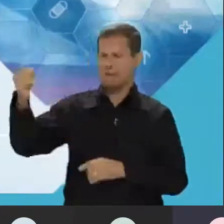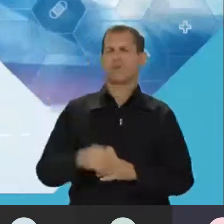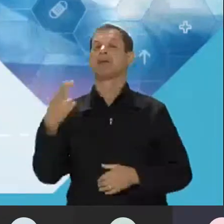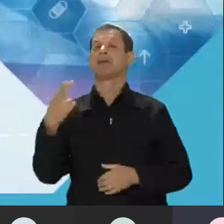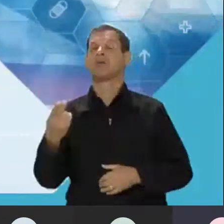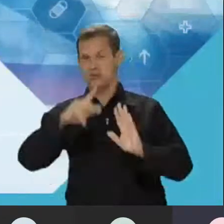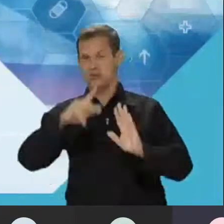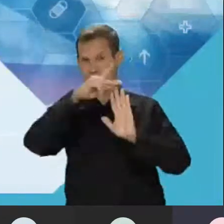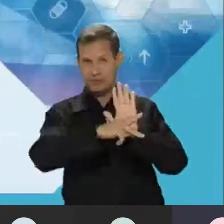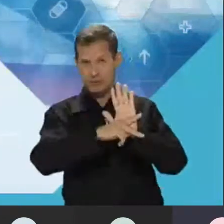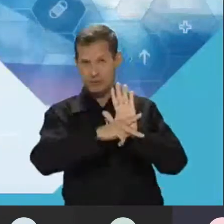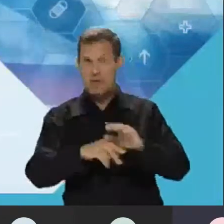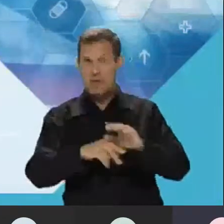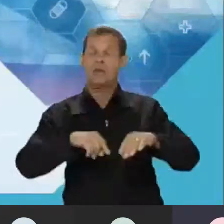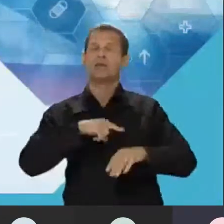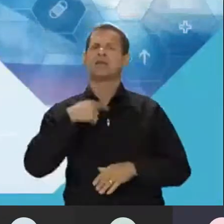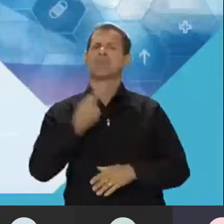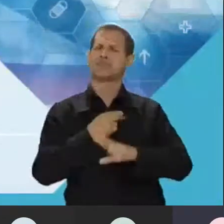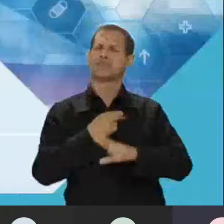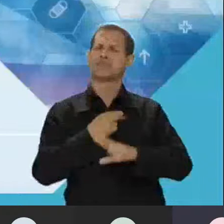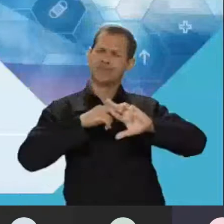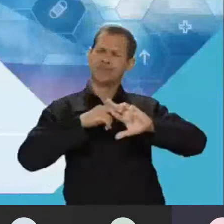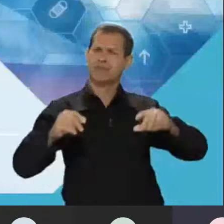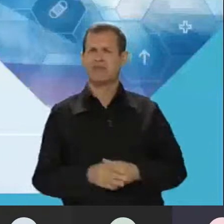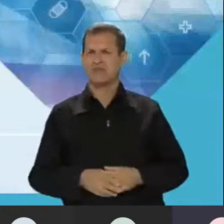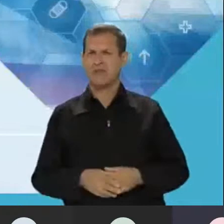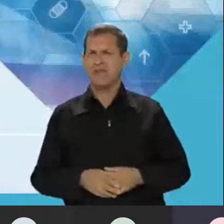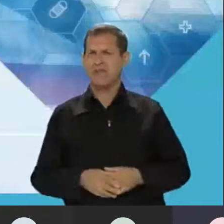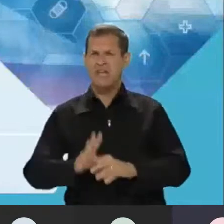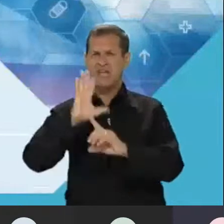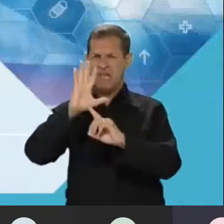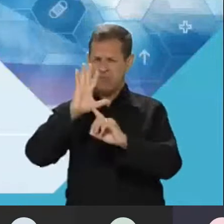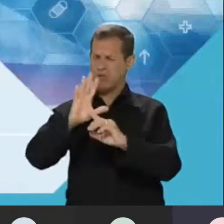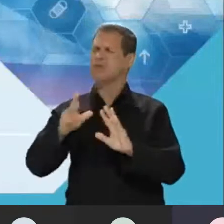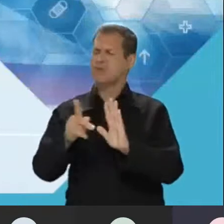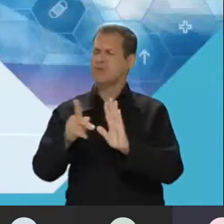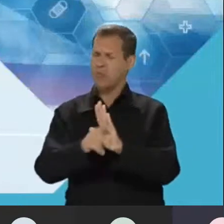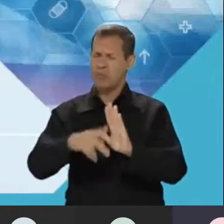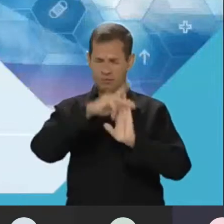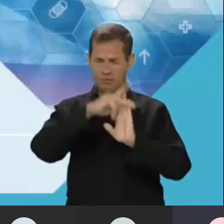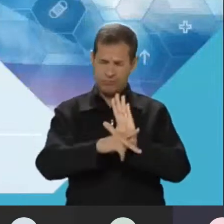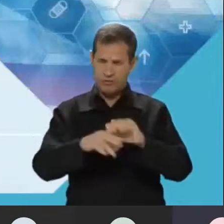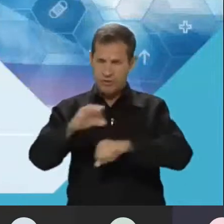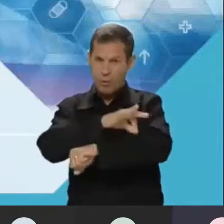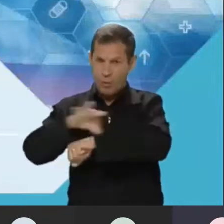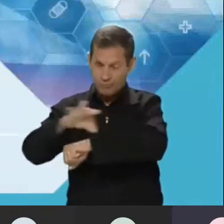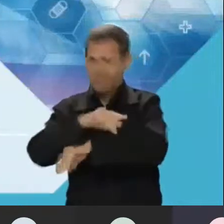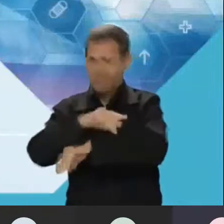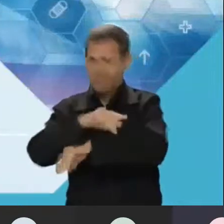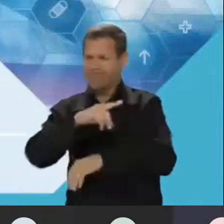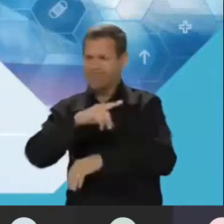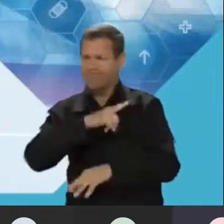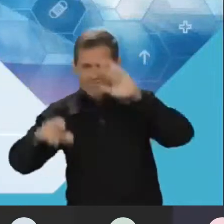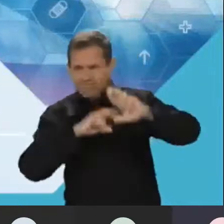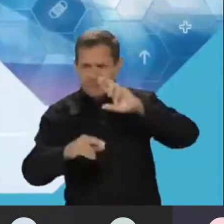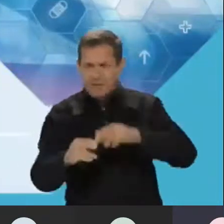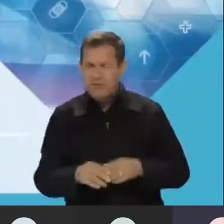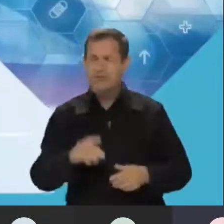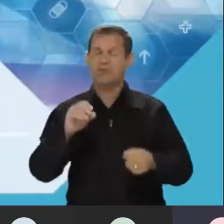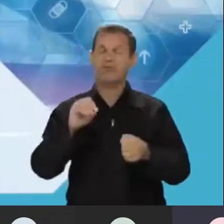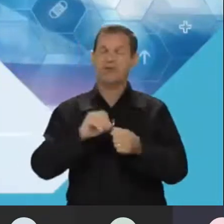solar no nosso projeto. Então nós temos várias variáveis que vão interferir e que o projeto arquitetônico tem que levar em